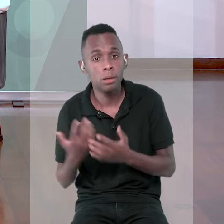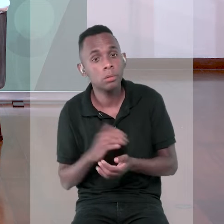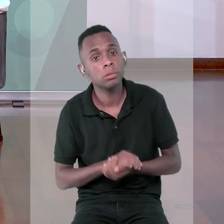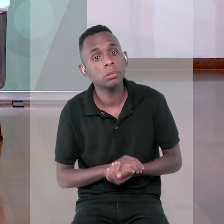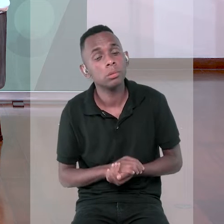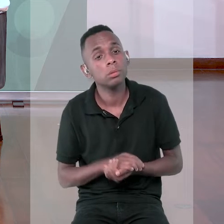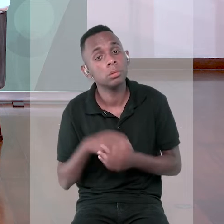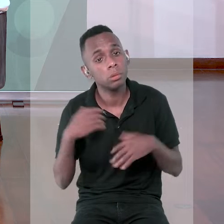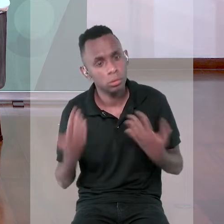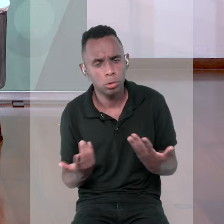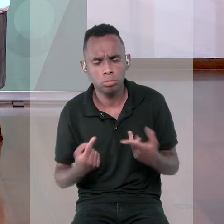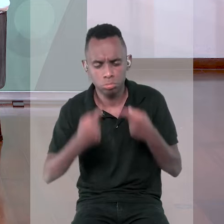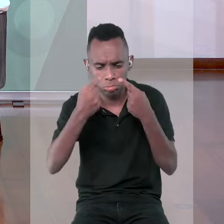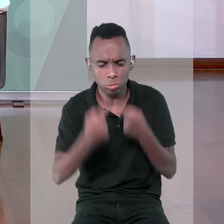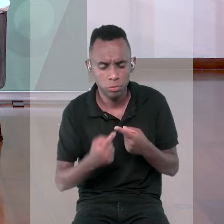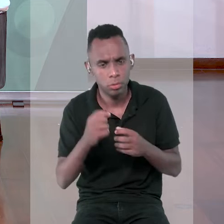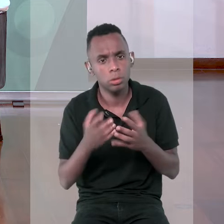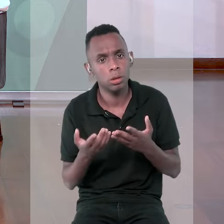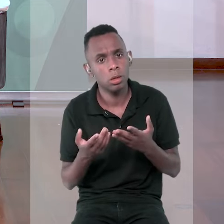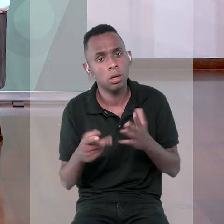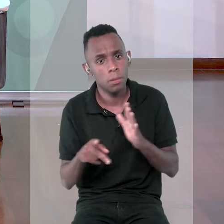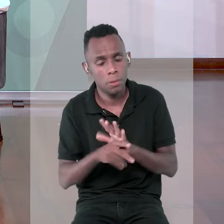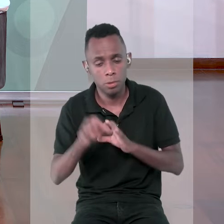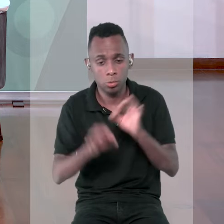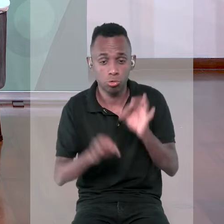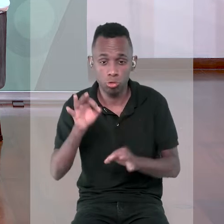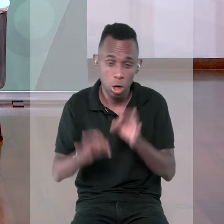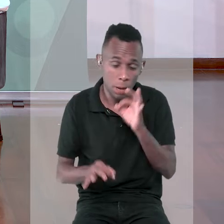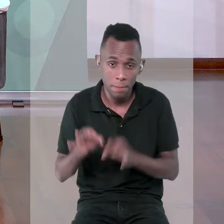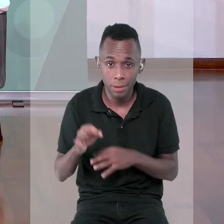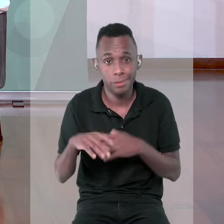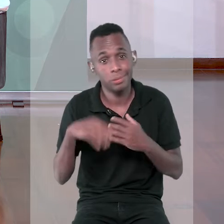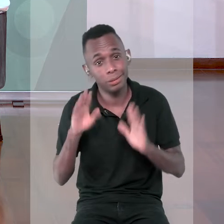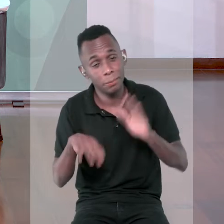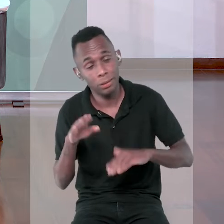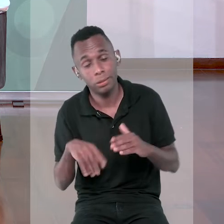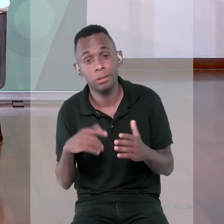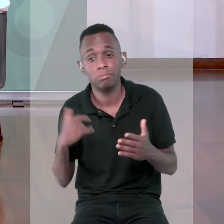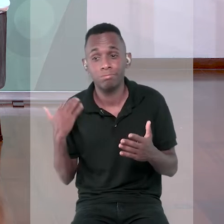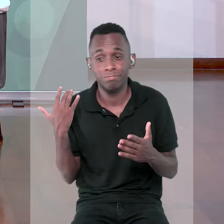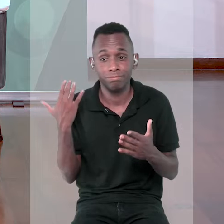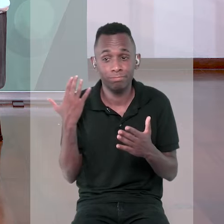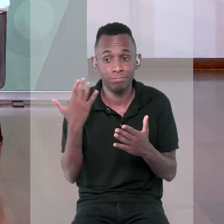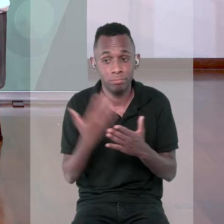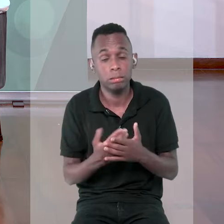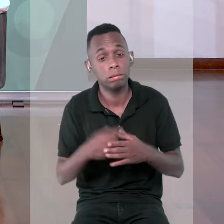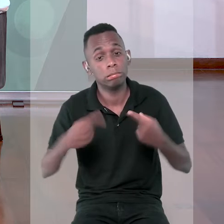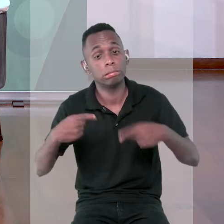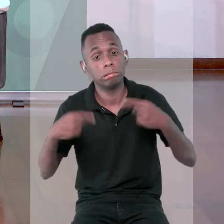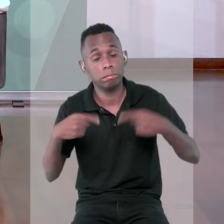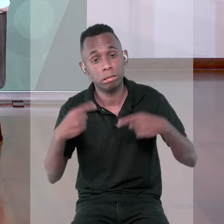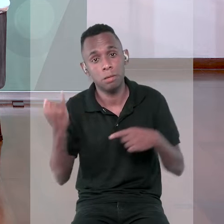ela enfrentou esse julgamento, a Santa Inquisição talvez tenha sido o processo mais polêmico, né,